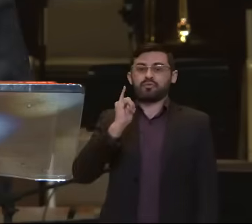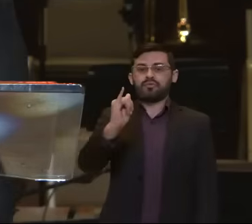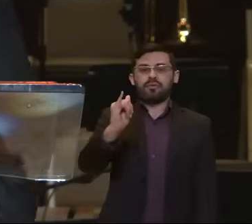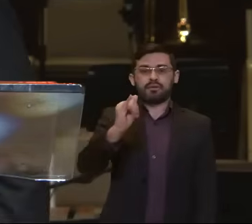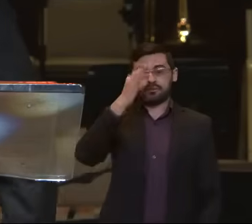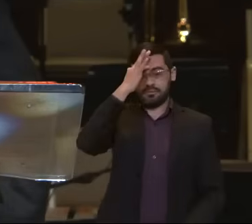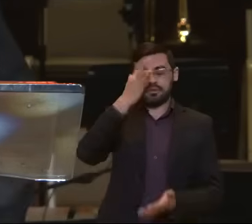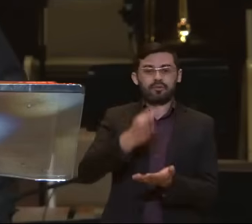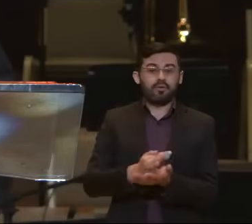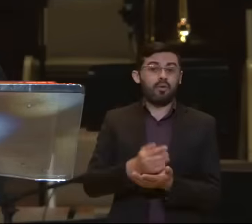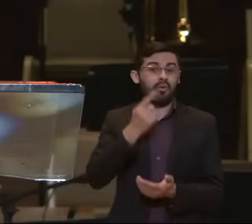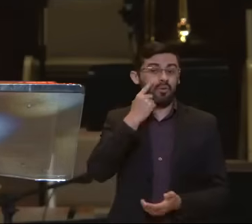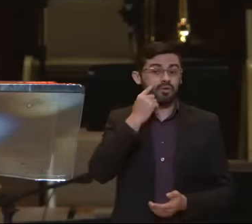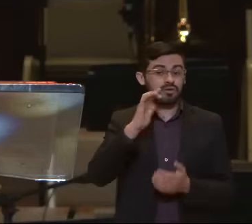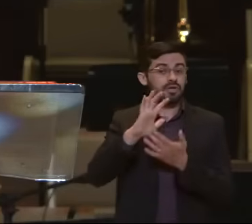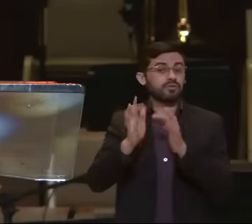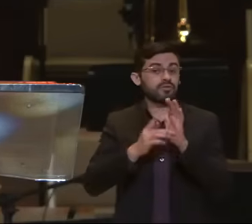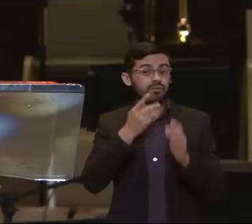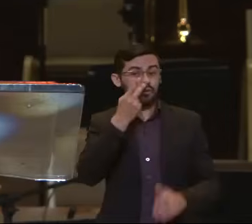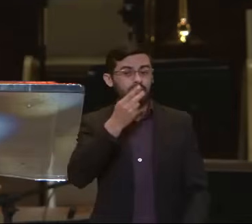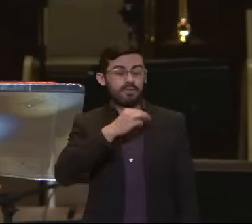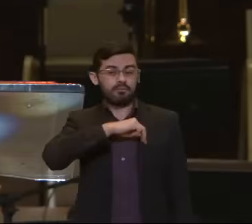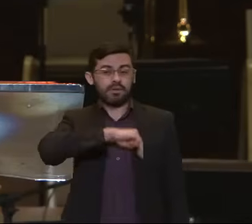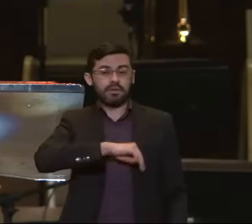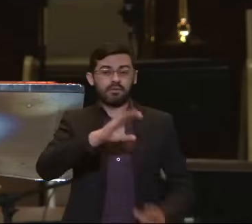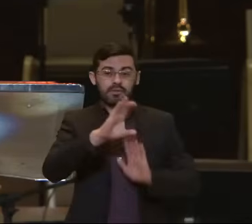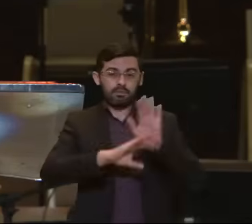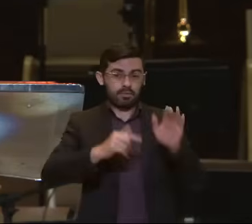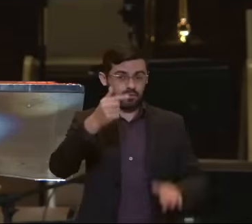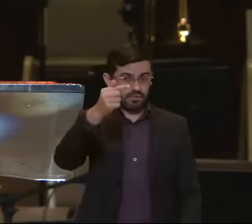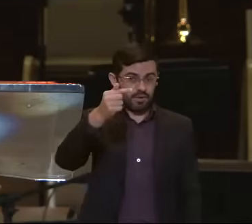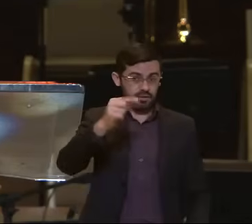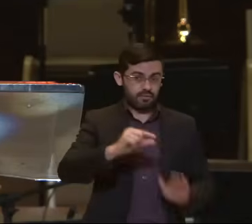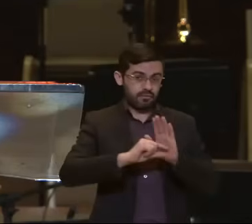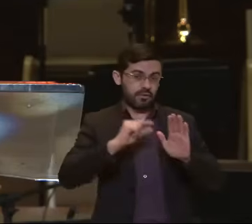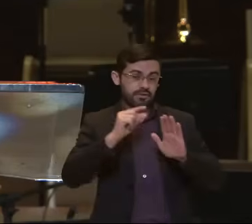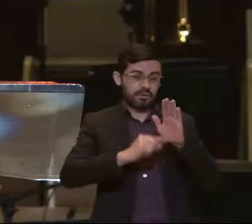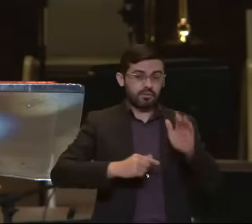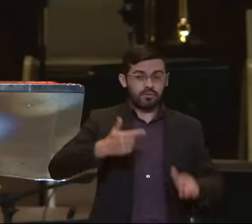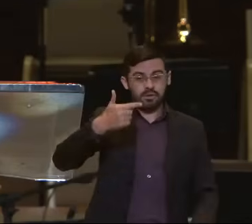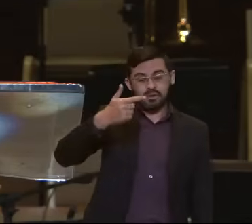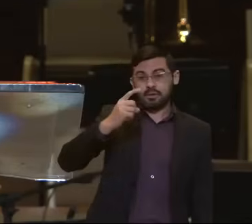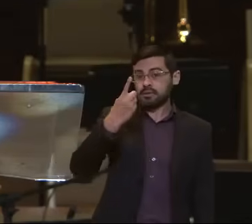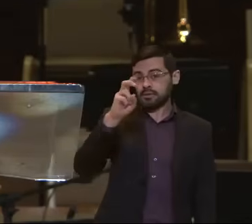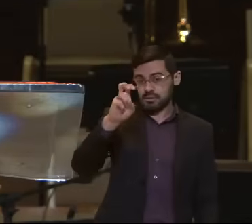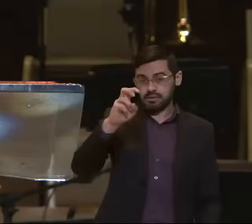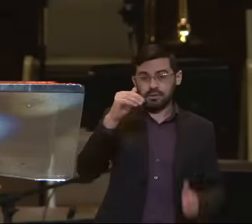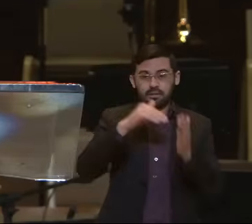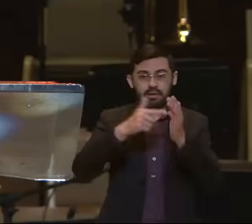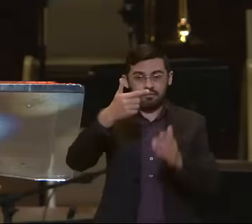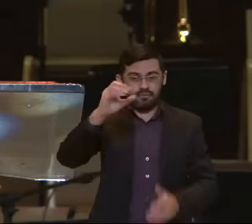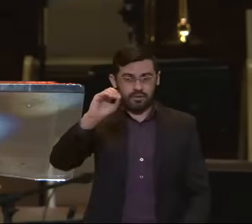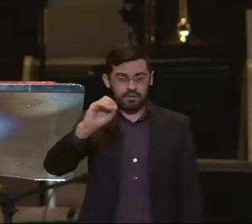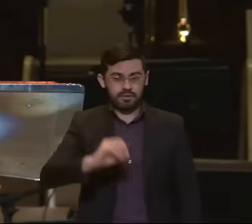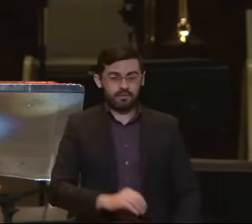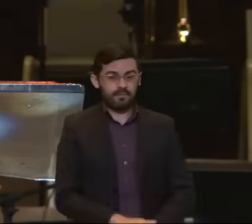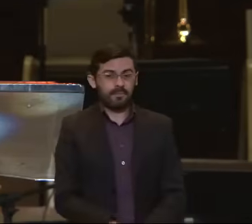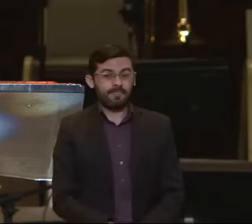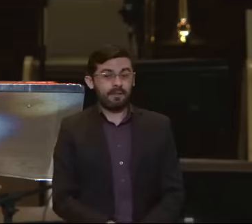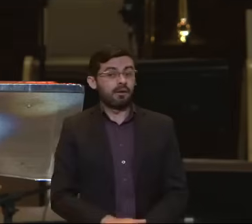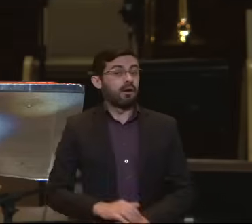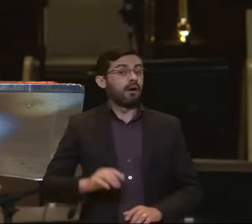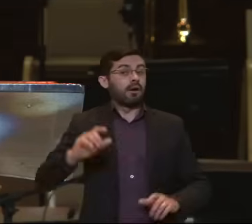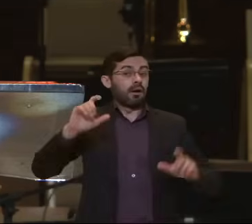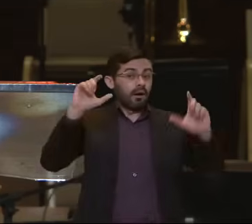falou a respeito deles. Lá em Mateus 7, versículos 15 a 20, diz o seguinte: cuidado com